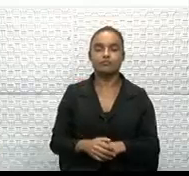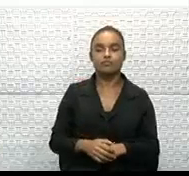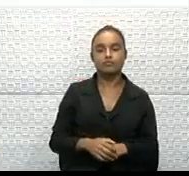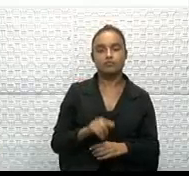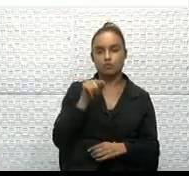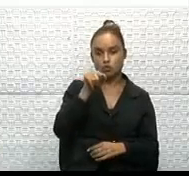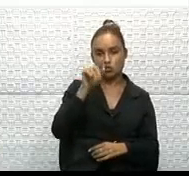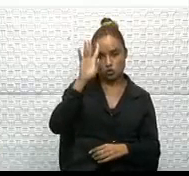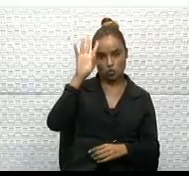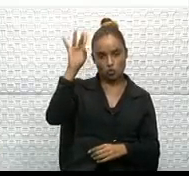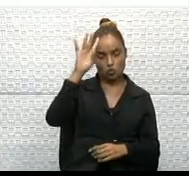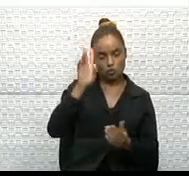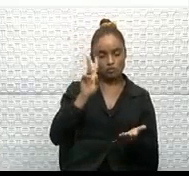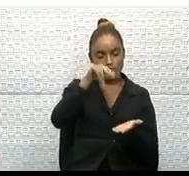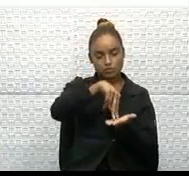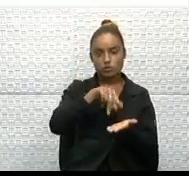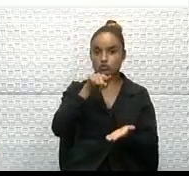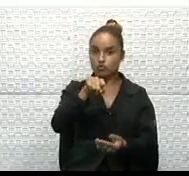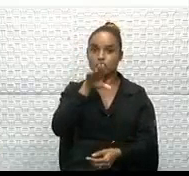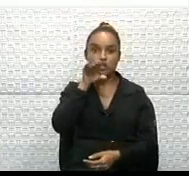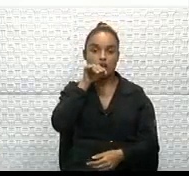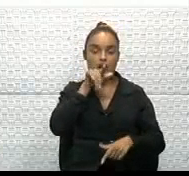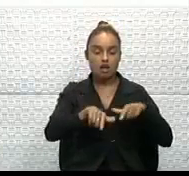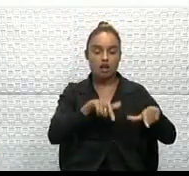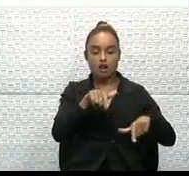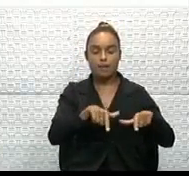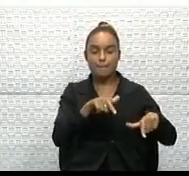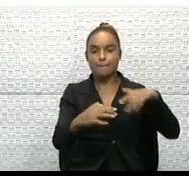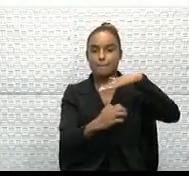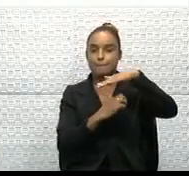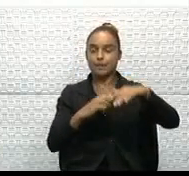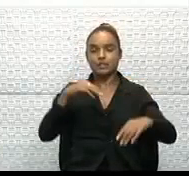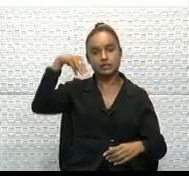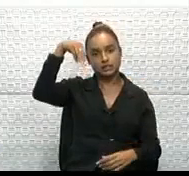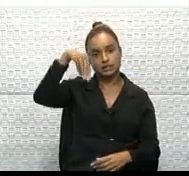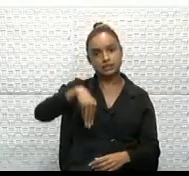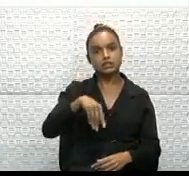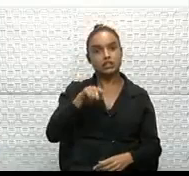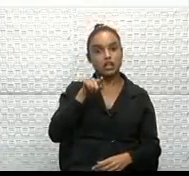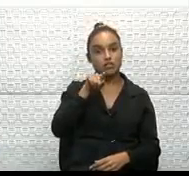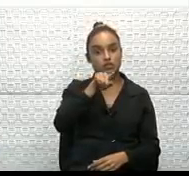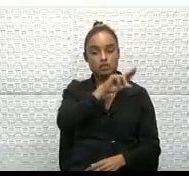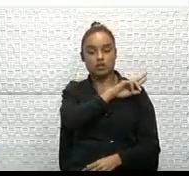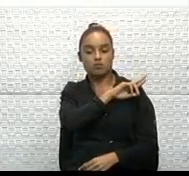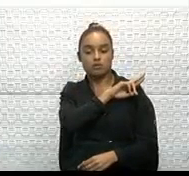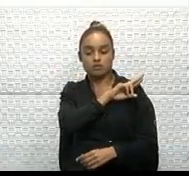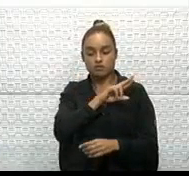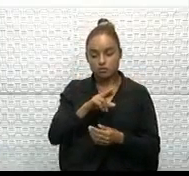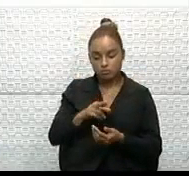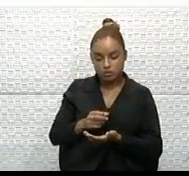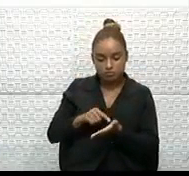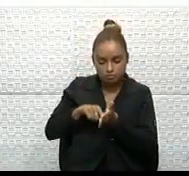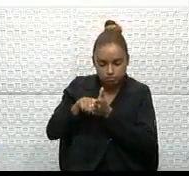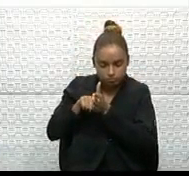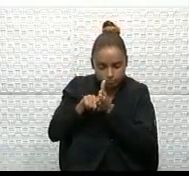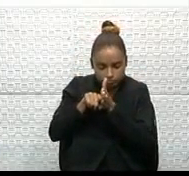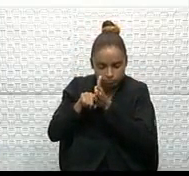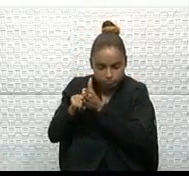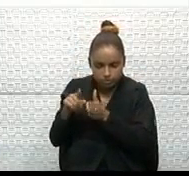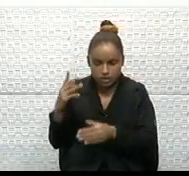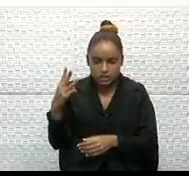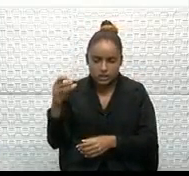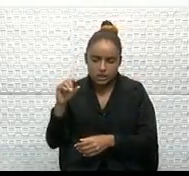Imagine que você é um funcionário da empresa M e que foi incumbido de realizar uma pesquisa para determinar o perfil dos 30 mil funcionários.